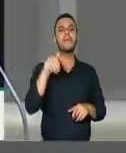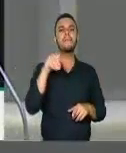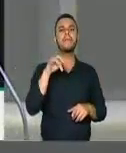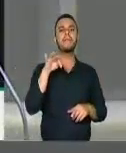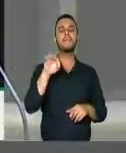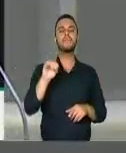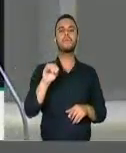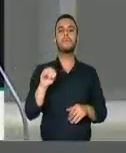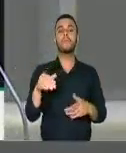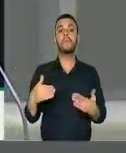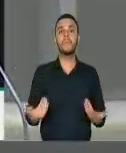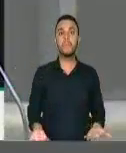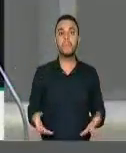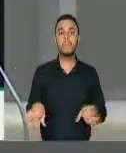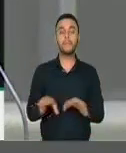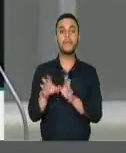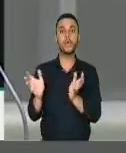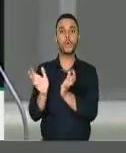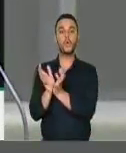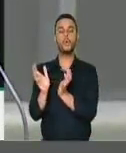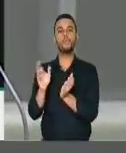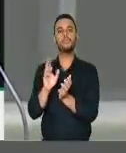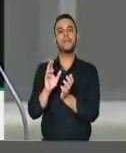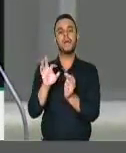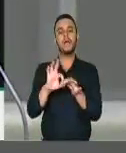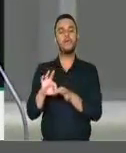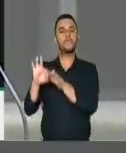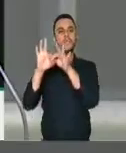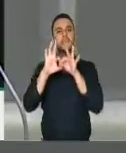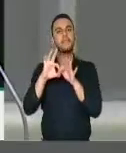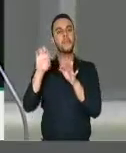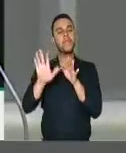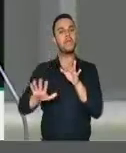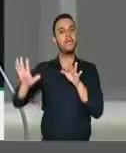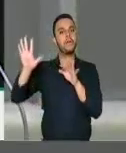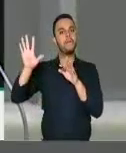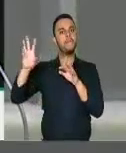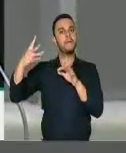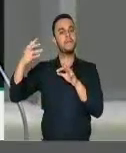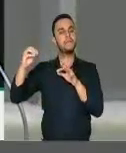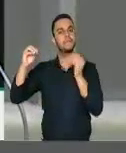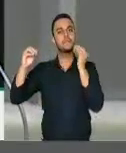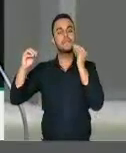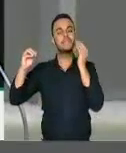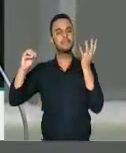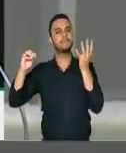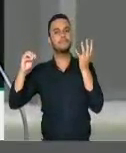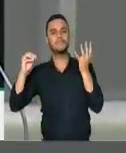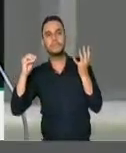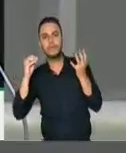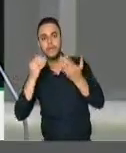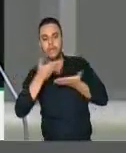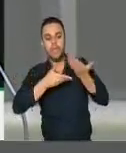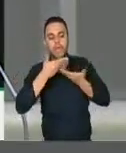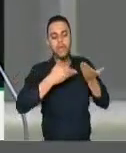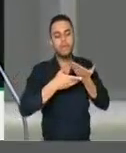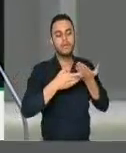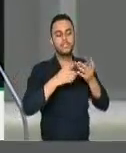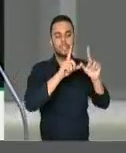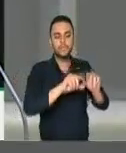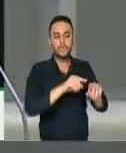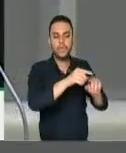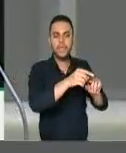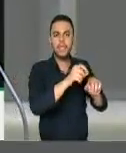União Europeia tenta dialogar com o governo brasileiro para amenizar as agressões aos índios